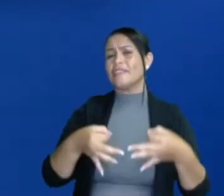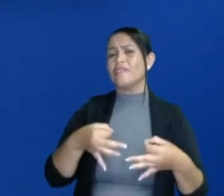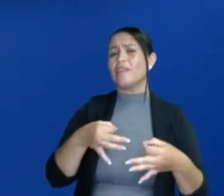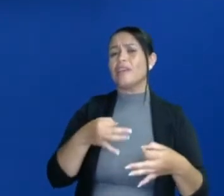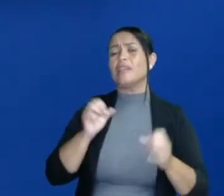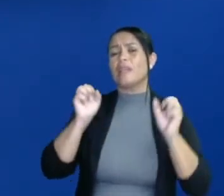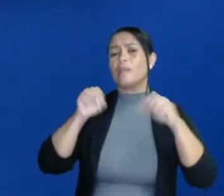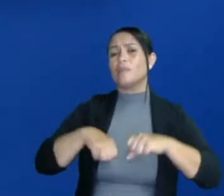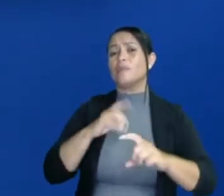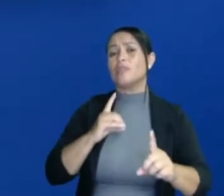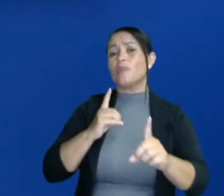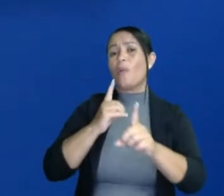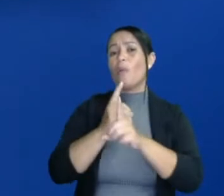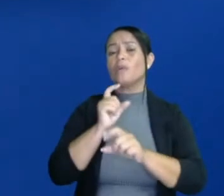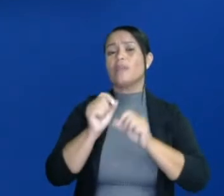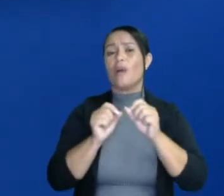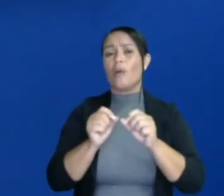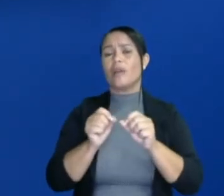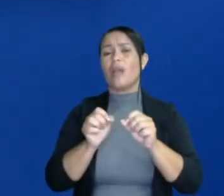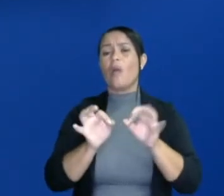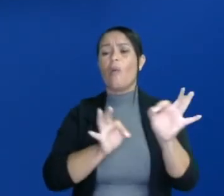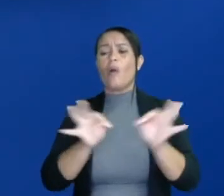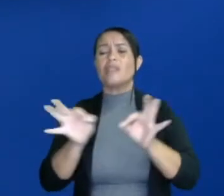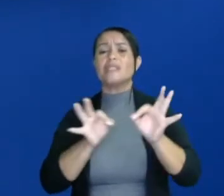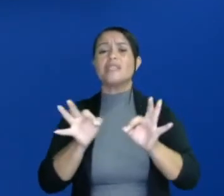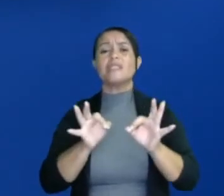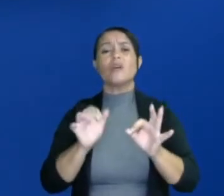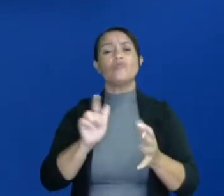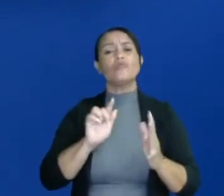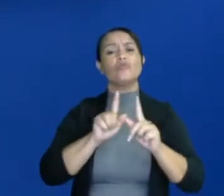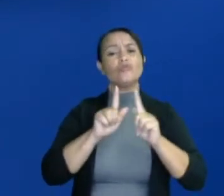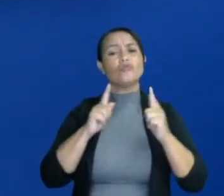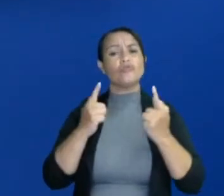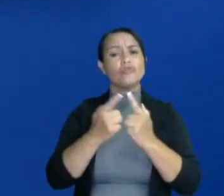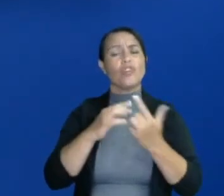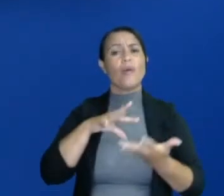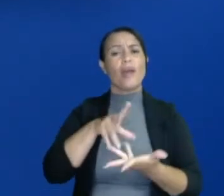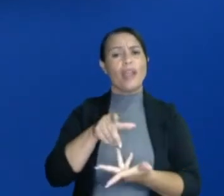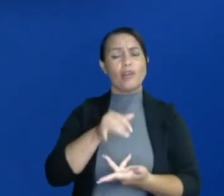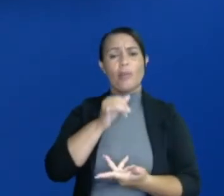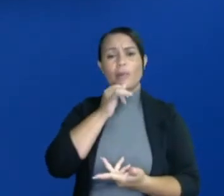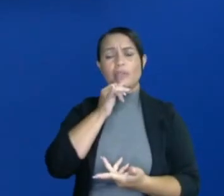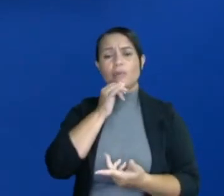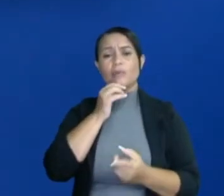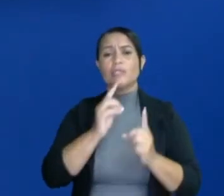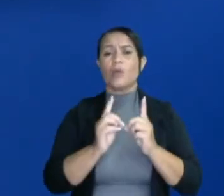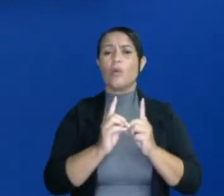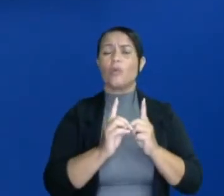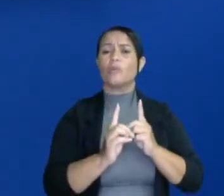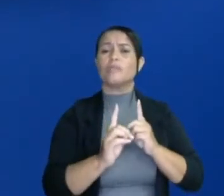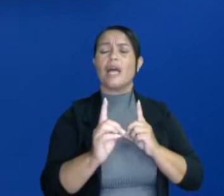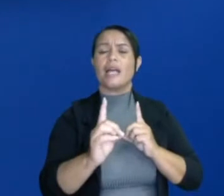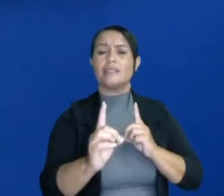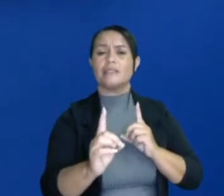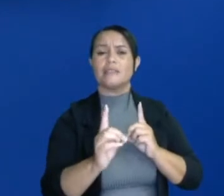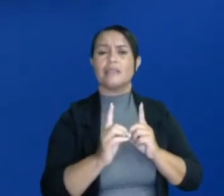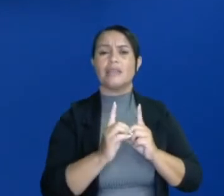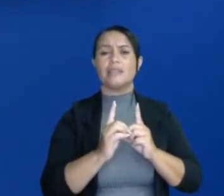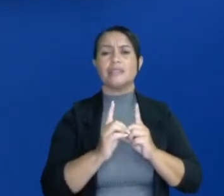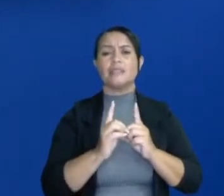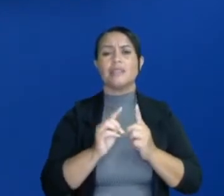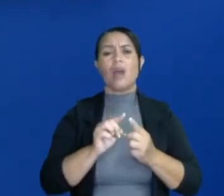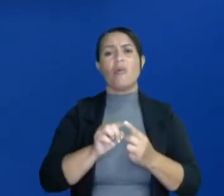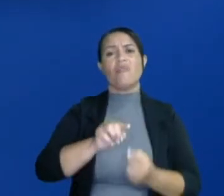possibilidade de achar uma coordenada geográfica que seria basicamente quando você cruza, né, a distância, ou melhor, a linha vertical